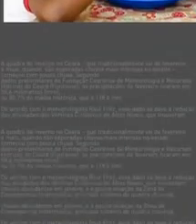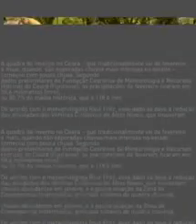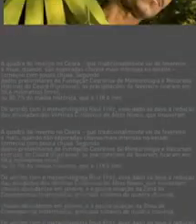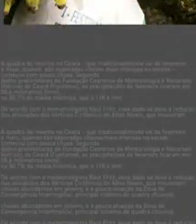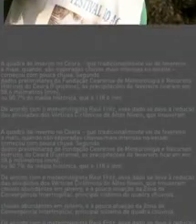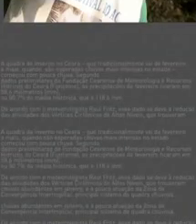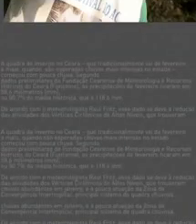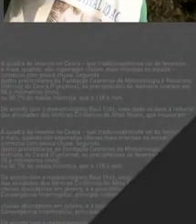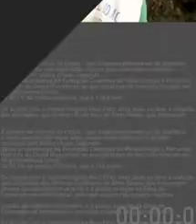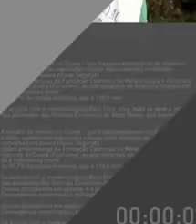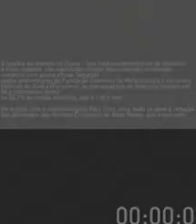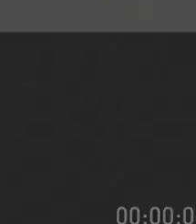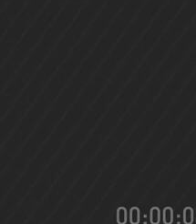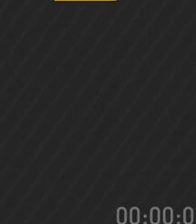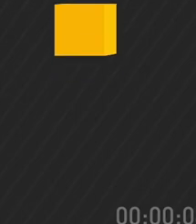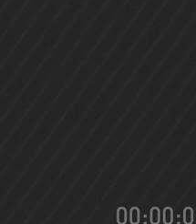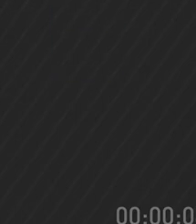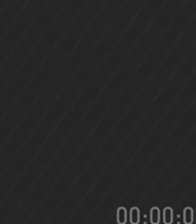a luta